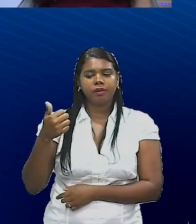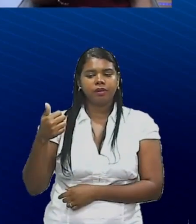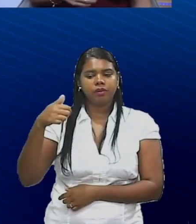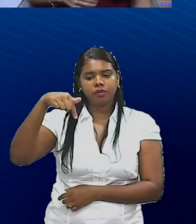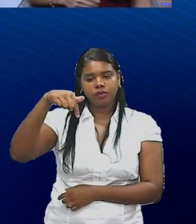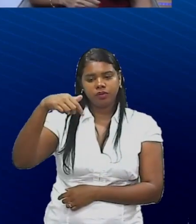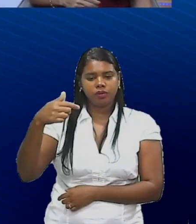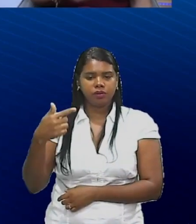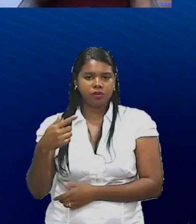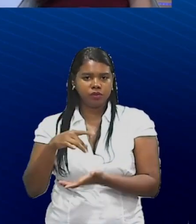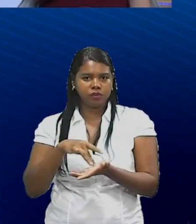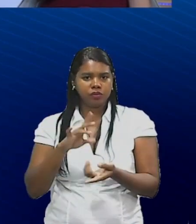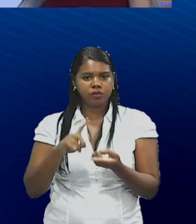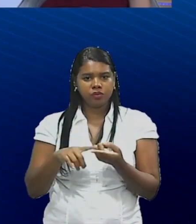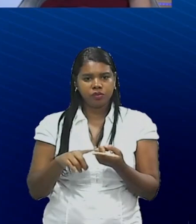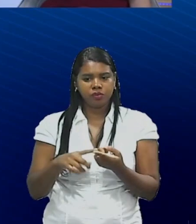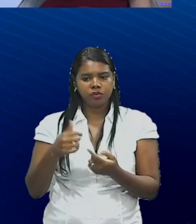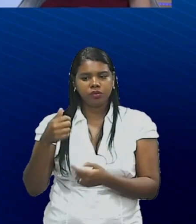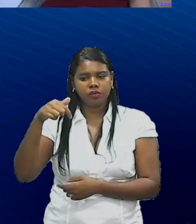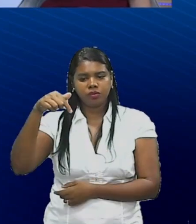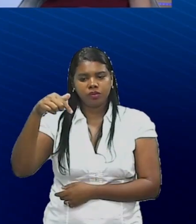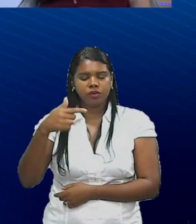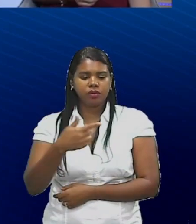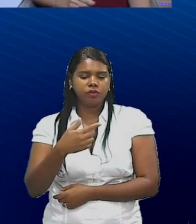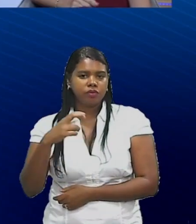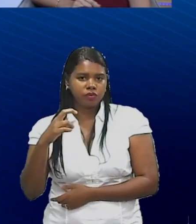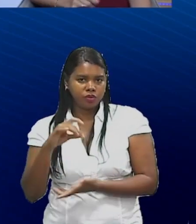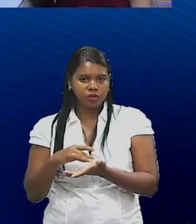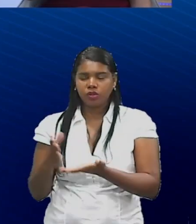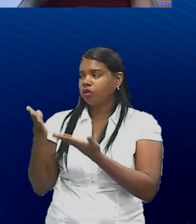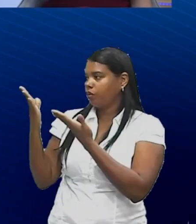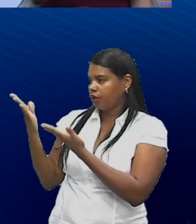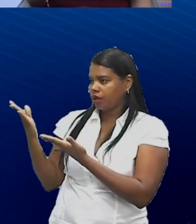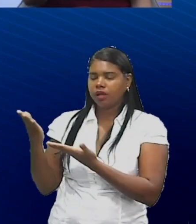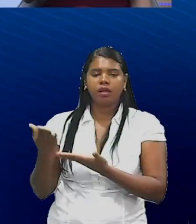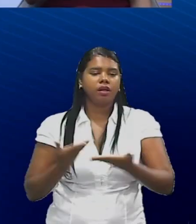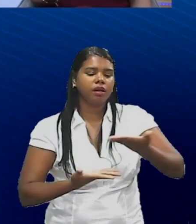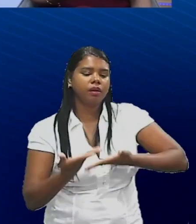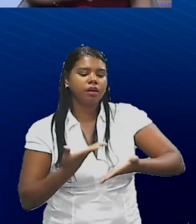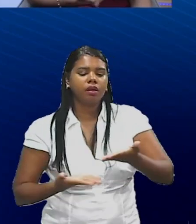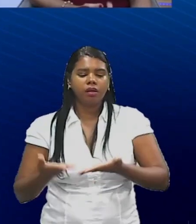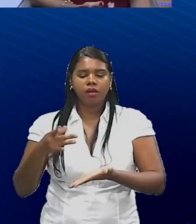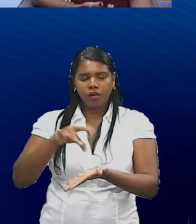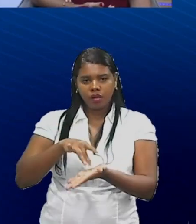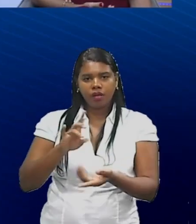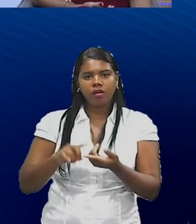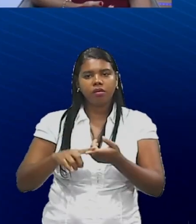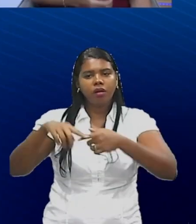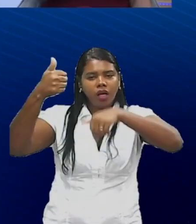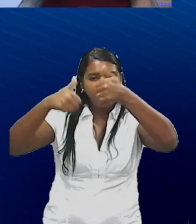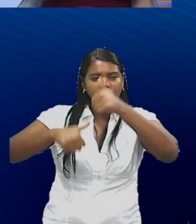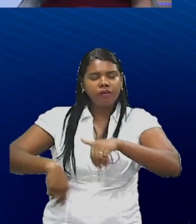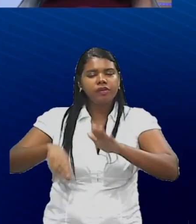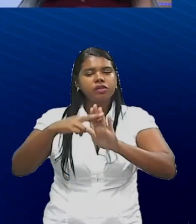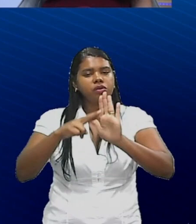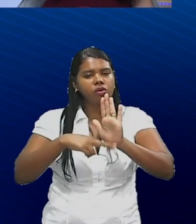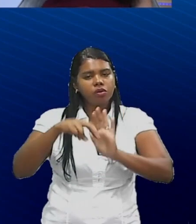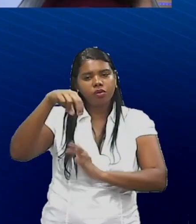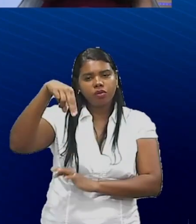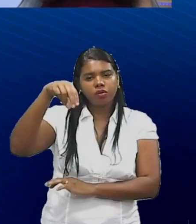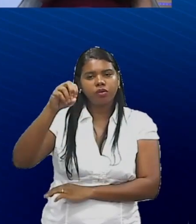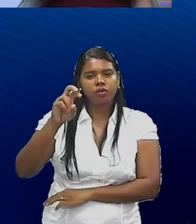do CB25, que inclusive eu faço parte também do Comitê Brasileiro de Qualidade. E a gente também faz as revisões dessas normas.